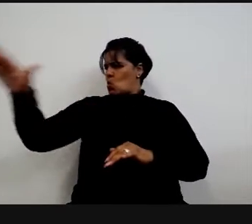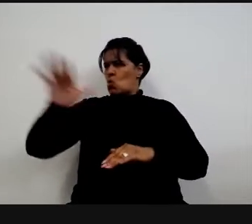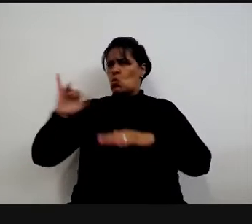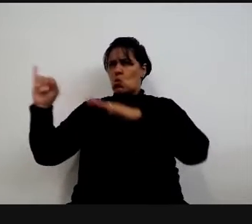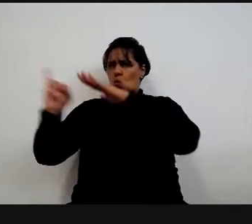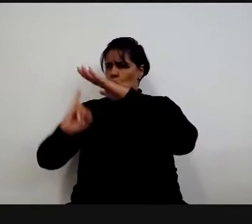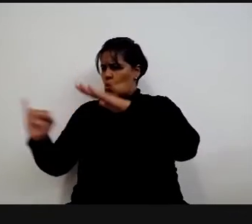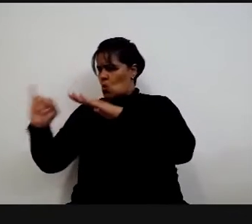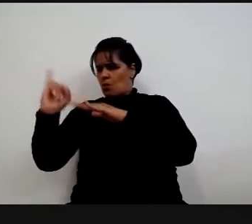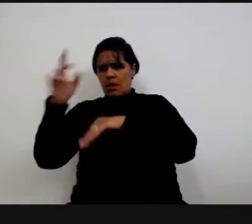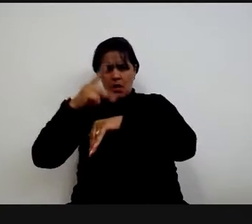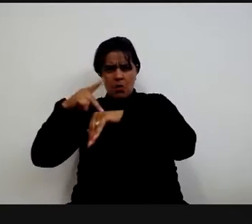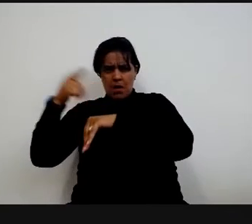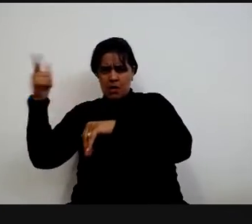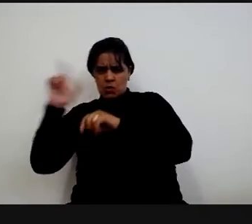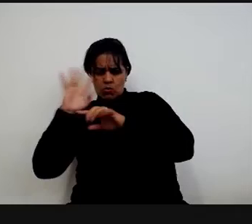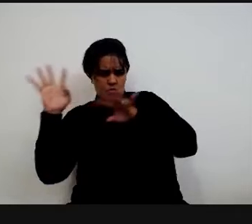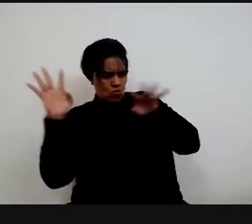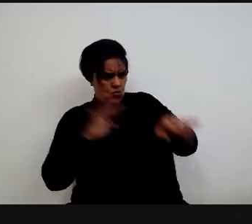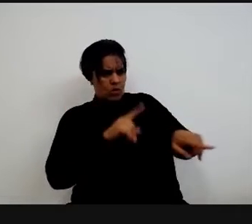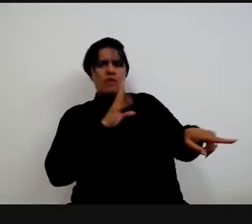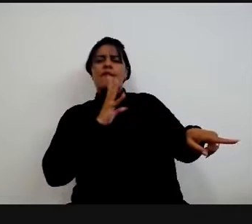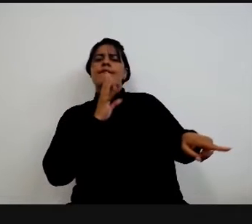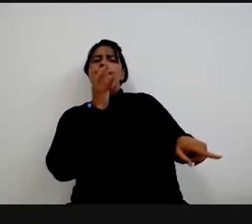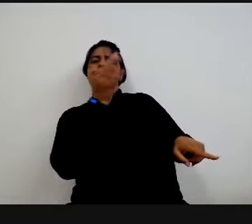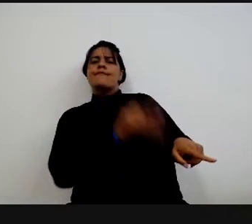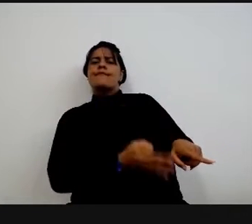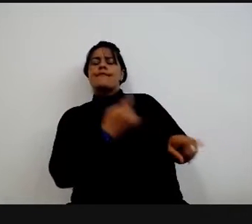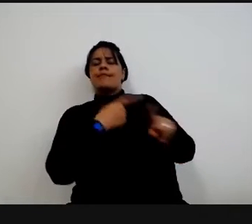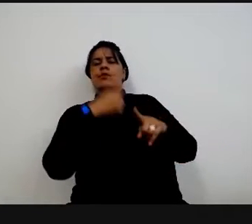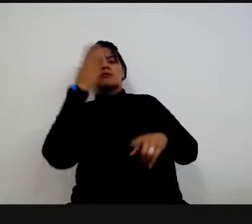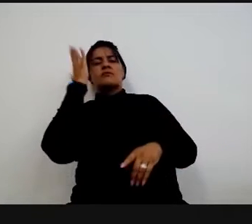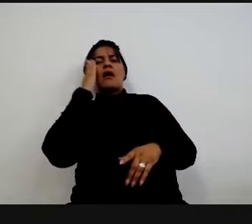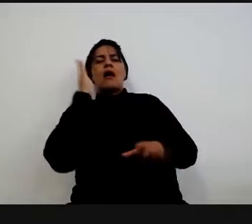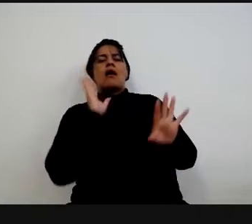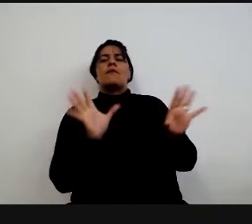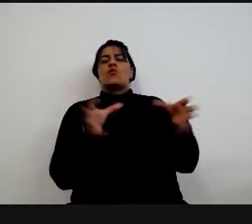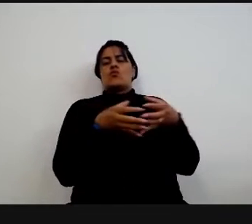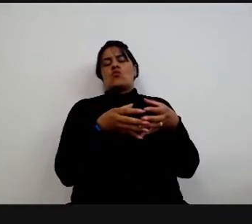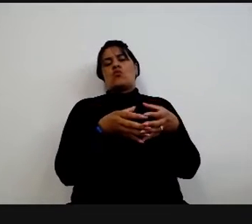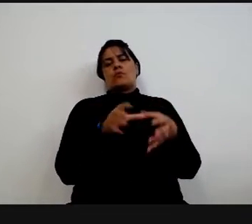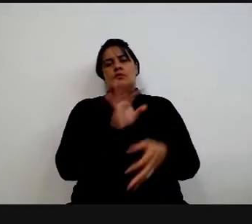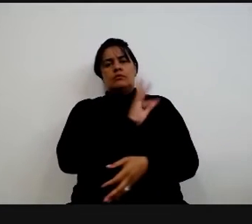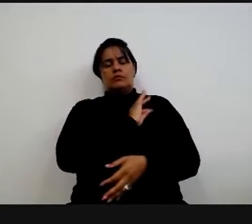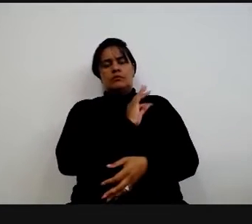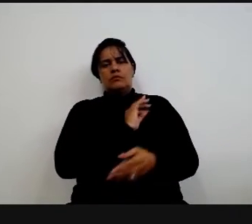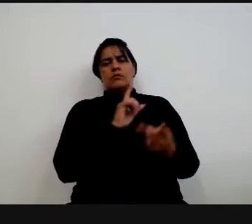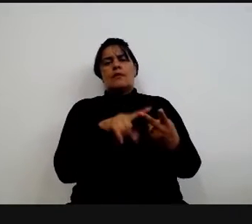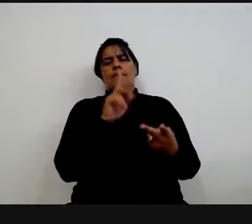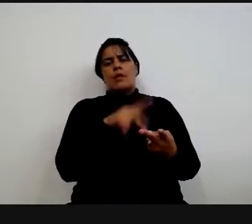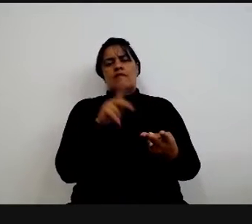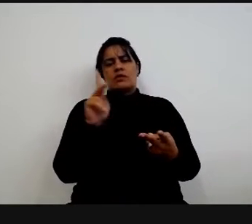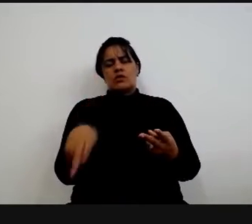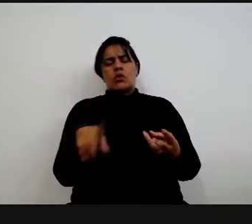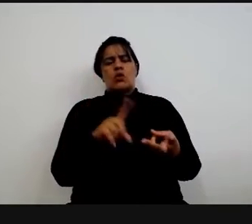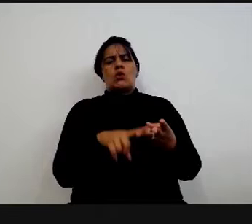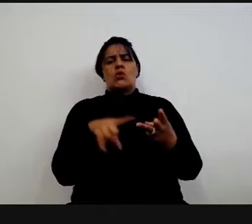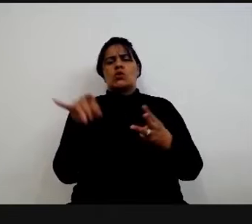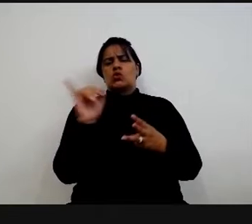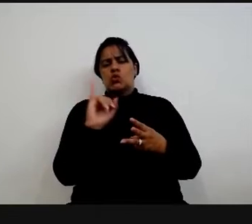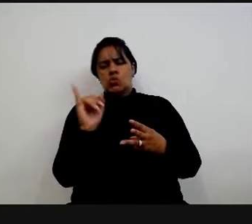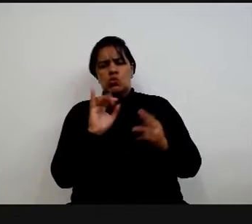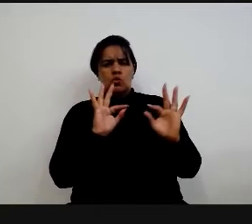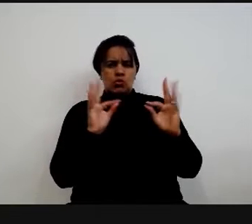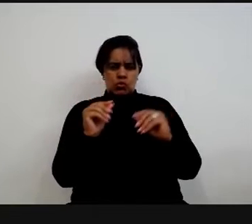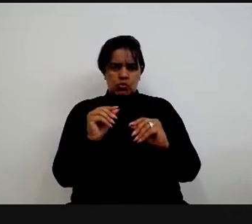internacionalmente pela qualidade não só dos seus técnicos, do seu corpo funcional, dos seus professores, dos seus